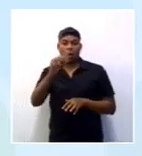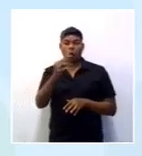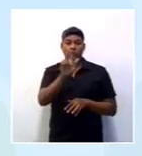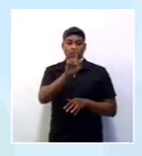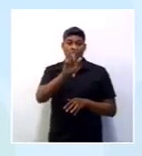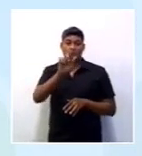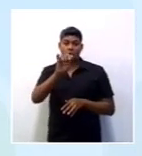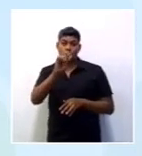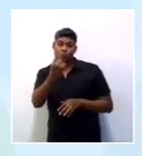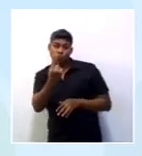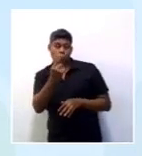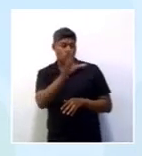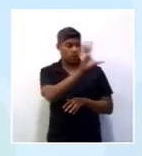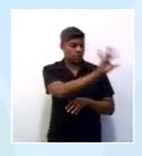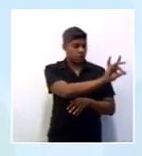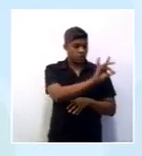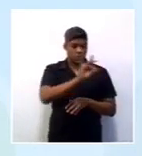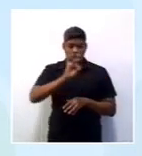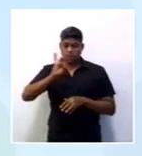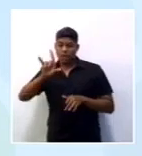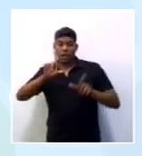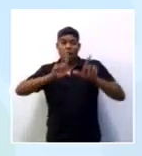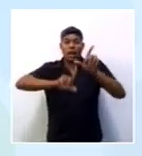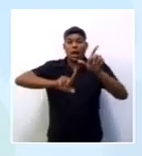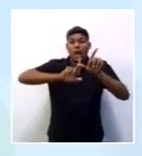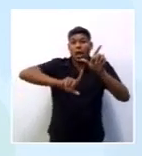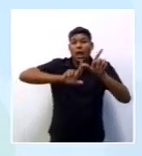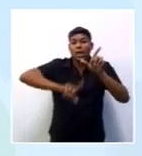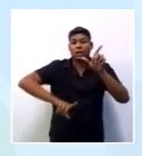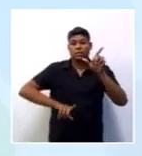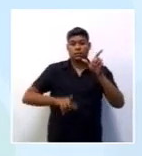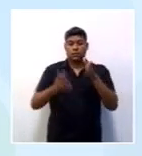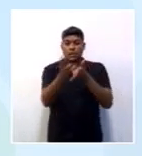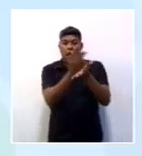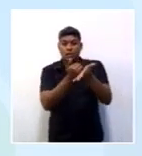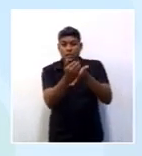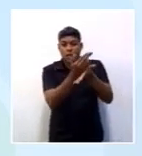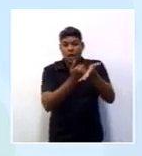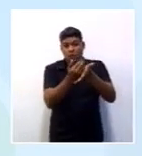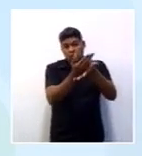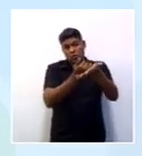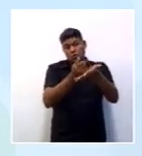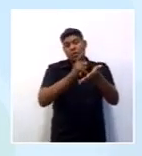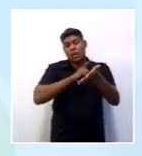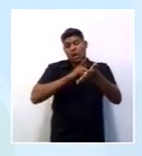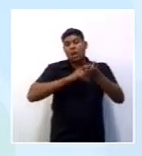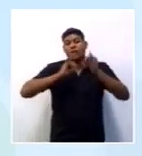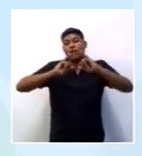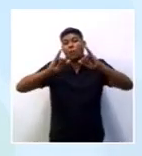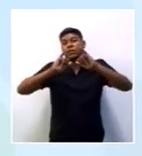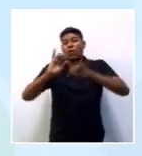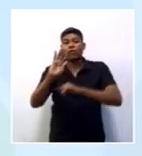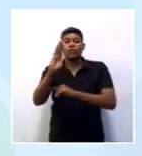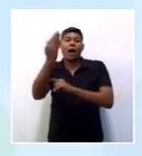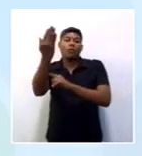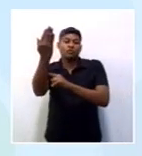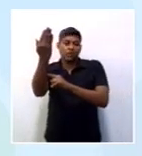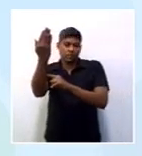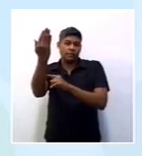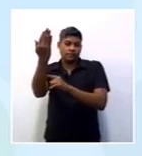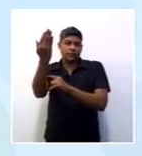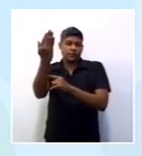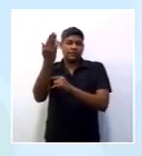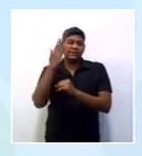esse site, o formato, até as letras, o logo, e eles colocam uma notícia falsa. E aí, como o site